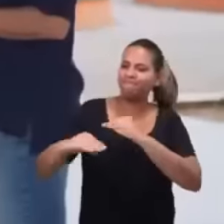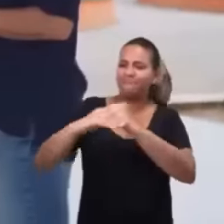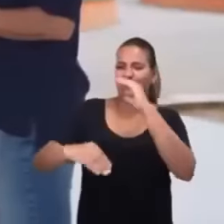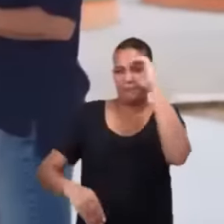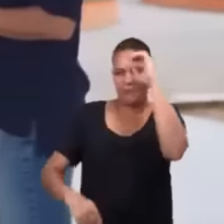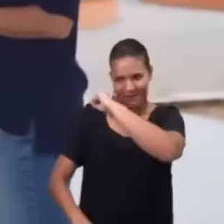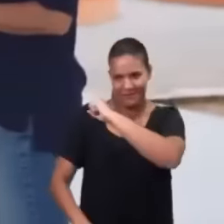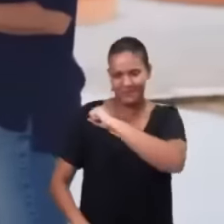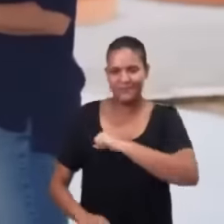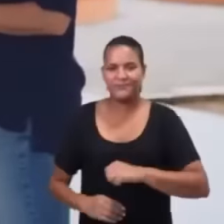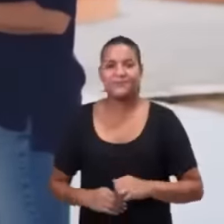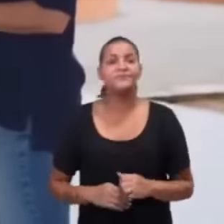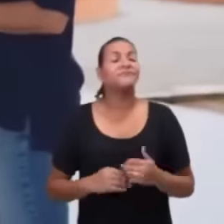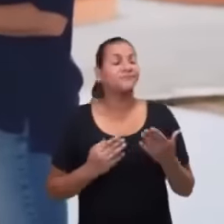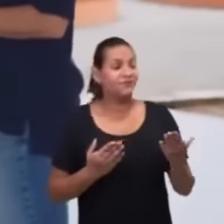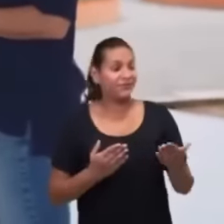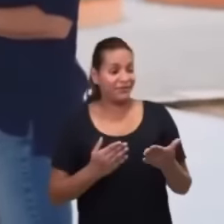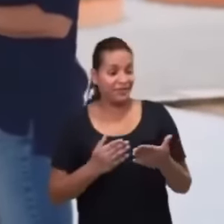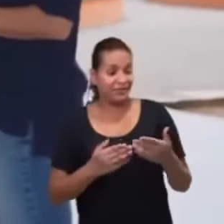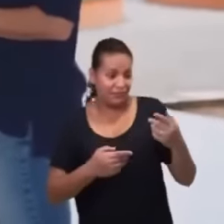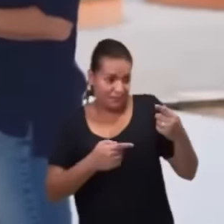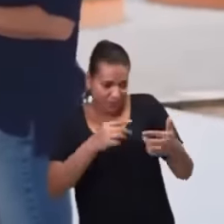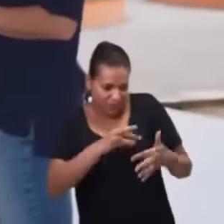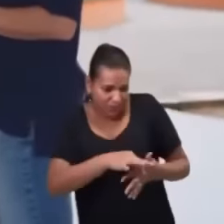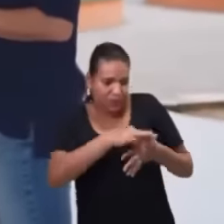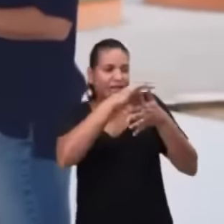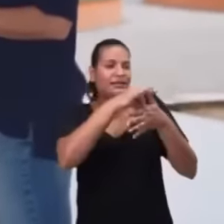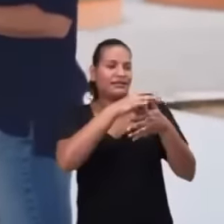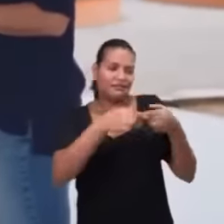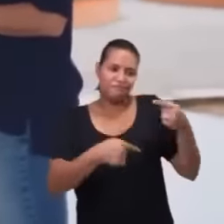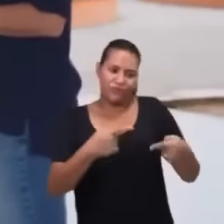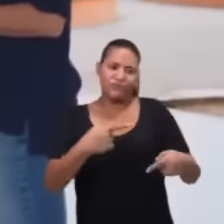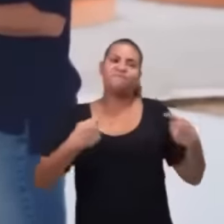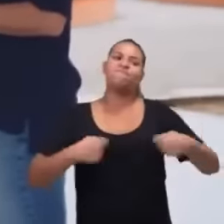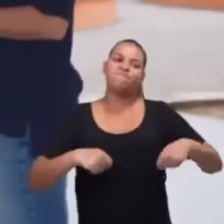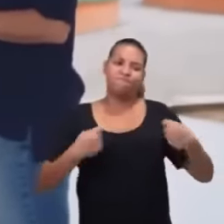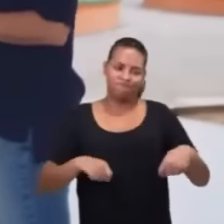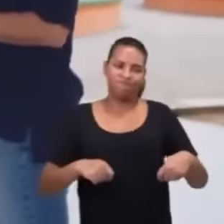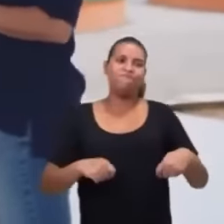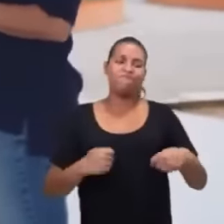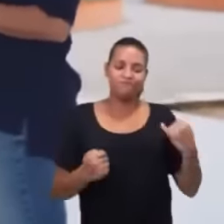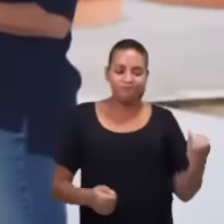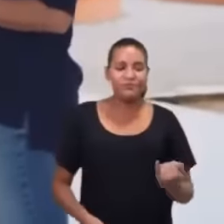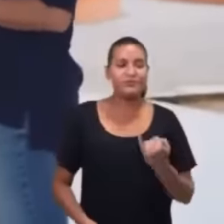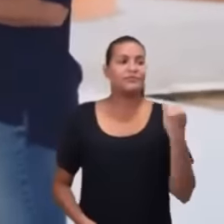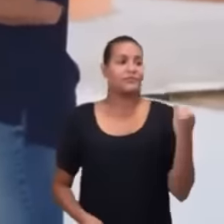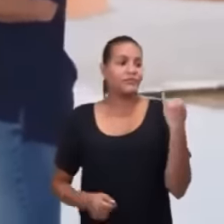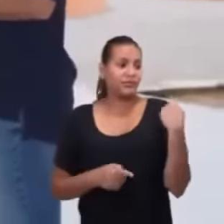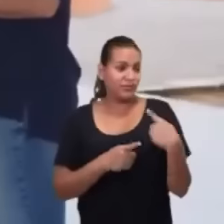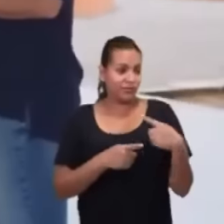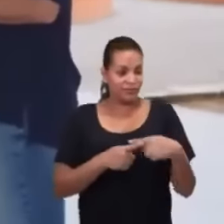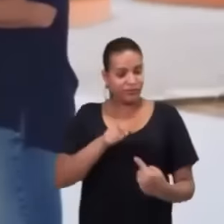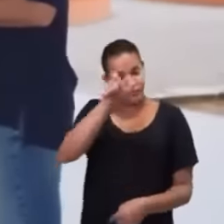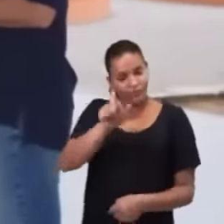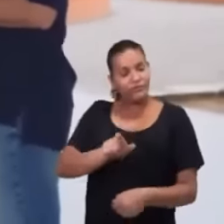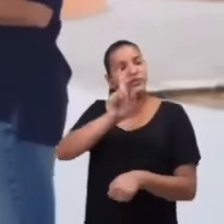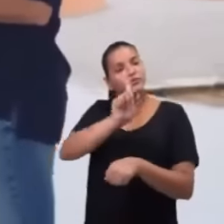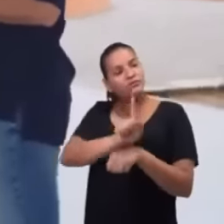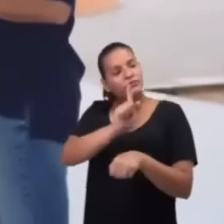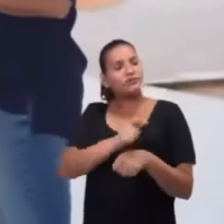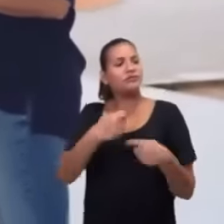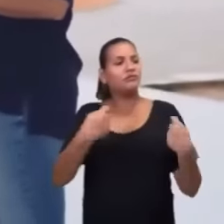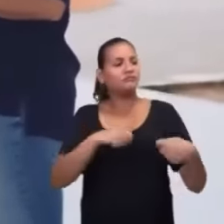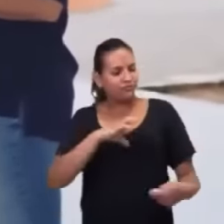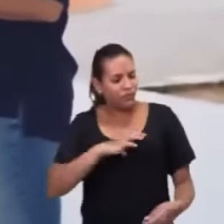Esse ponto da liderança política, ele é fundamental. Primeiro porque o gestor tem que ter coragem política. Coragem para tomar decisões que